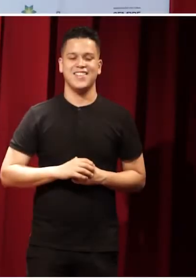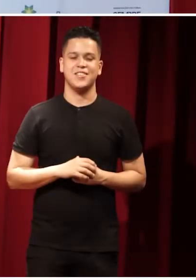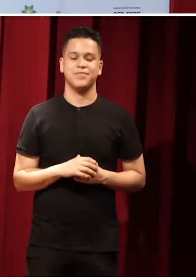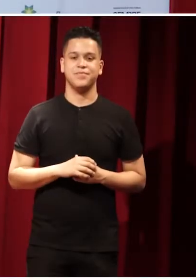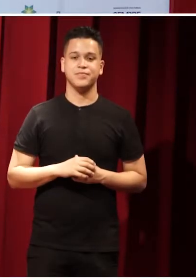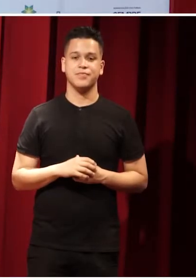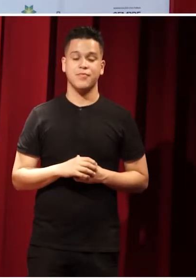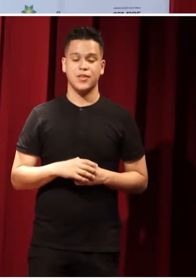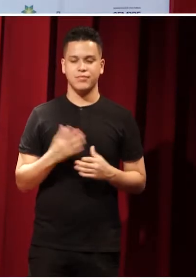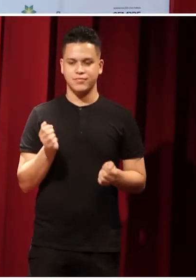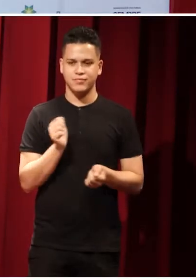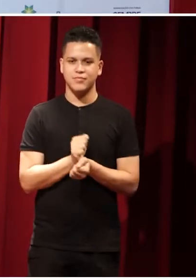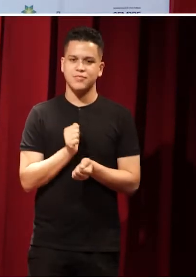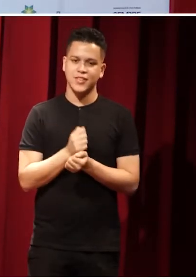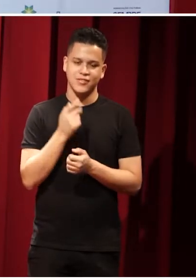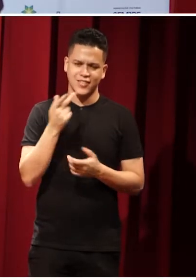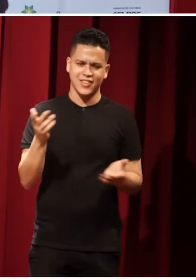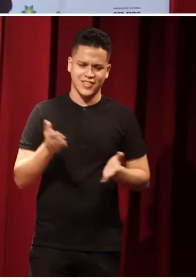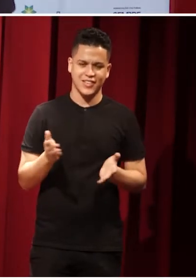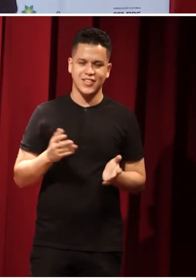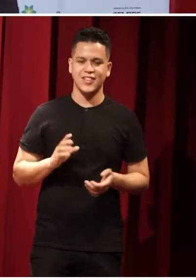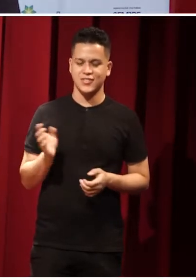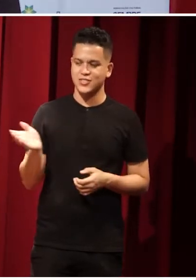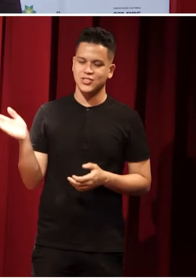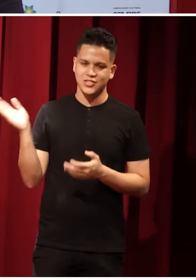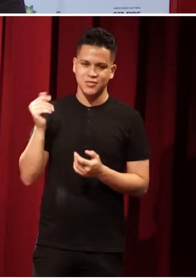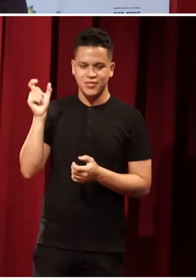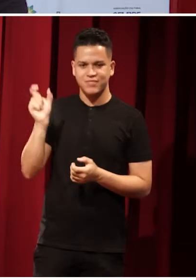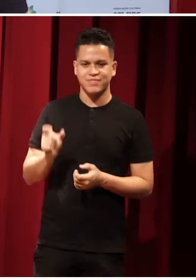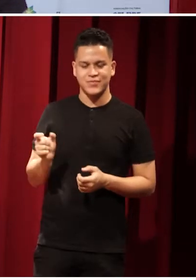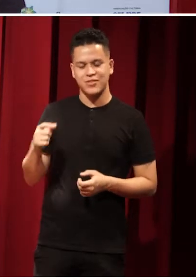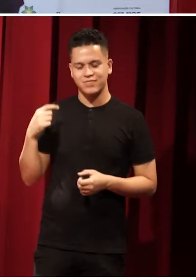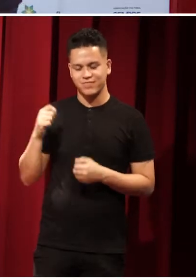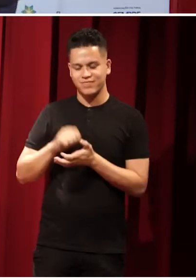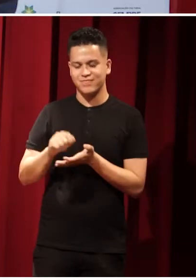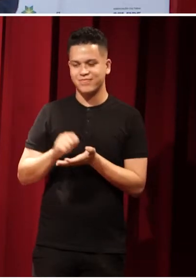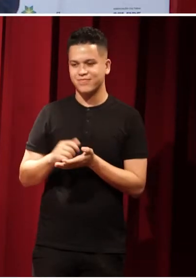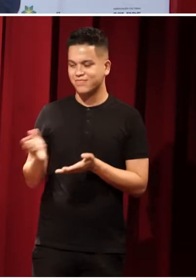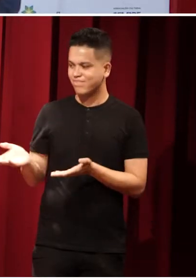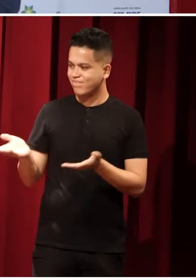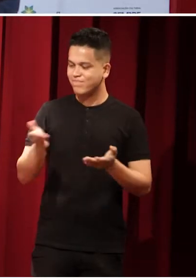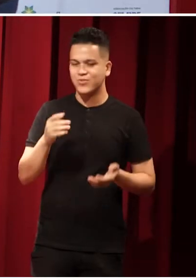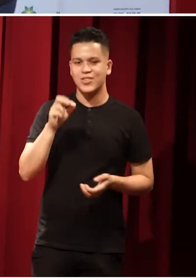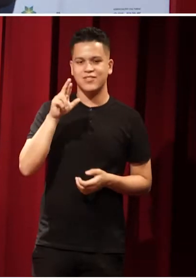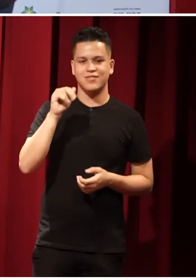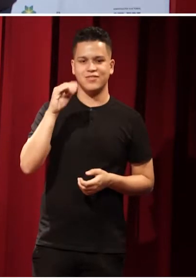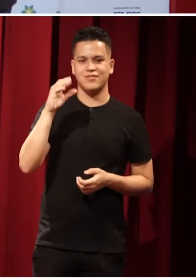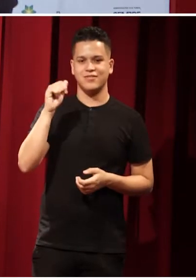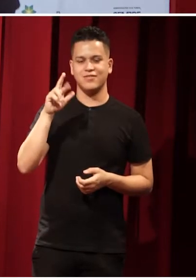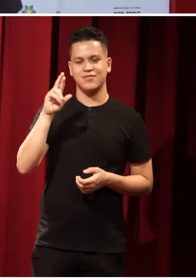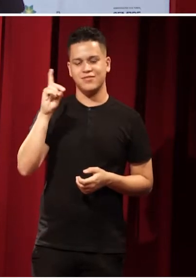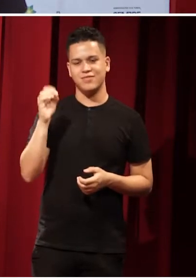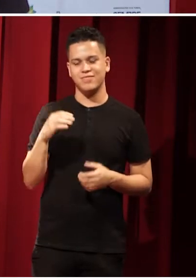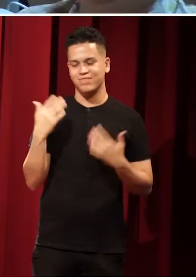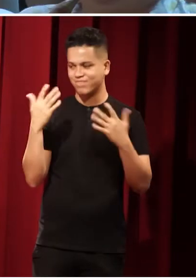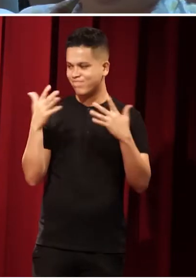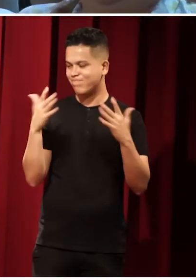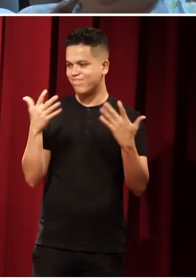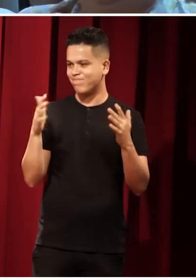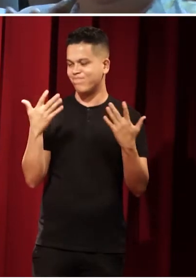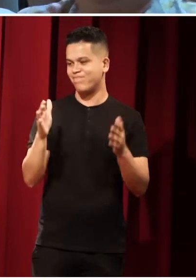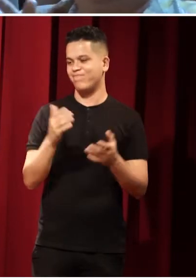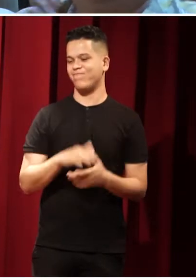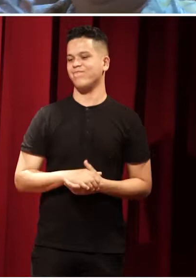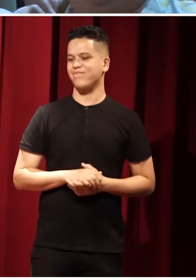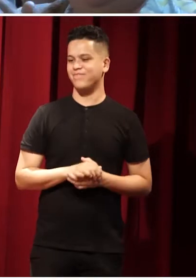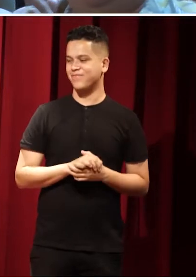Bem, vou parar de falar e já vou convidar o Ricardo para vir, depois eu continuo a apresentação. Por favor, Ricardo. O apresentador Afonso Borges anuncia a entrada do escritor